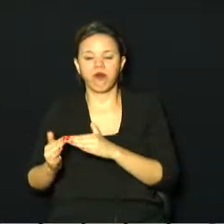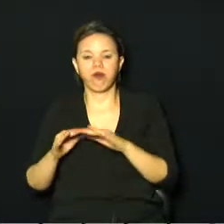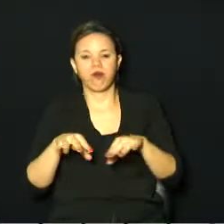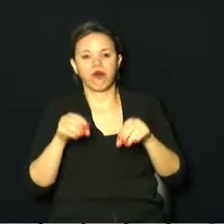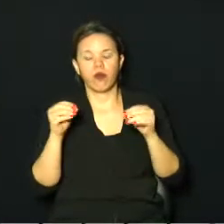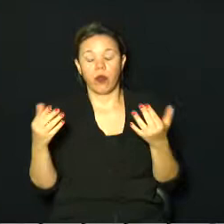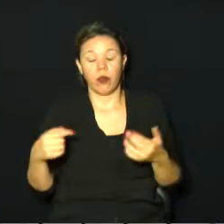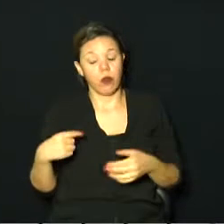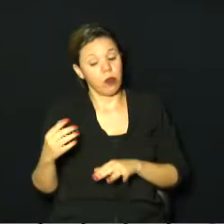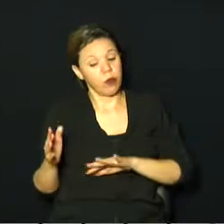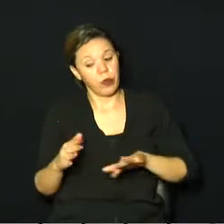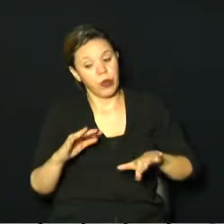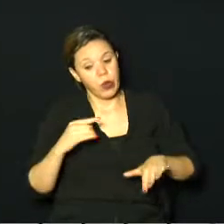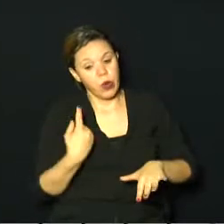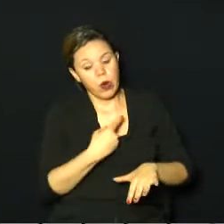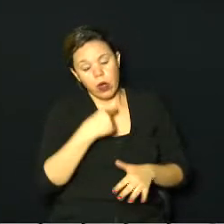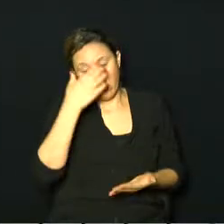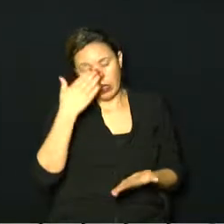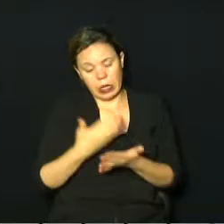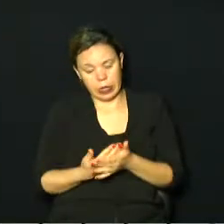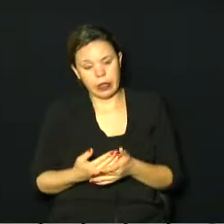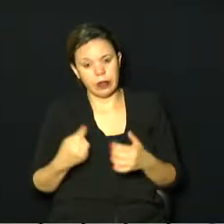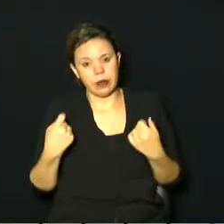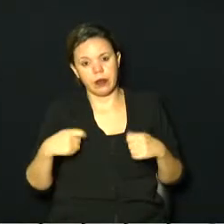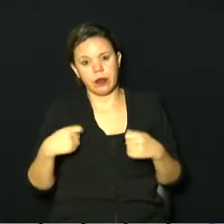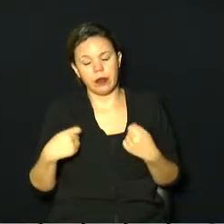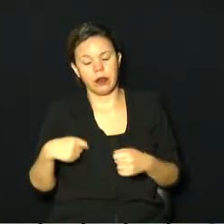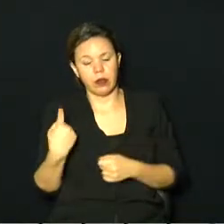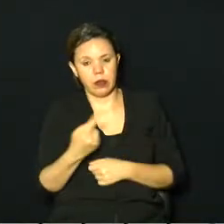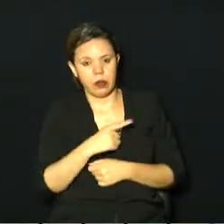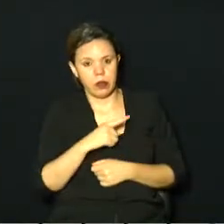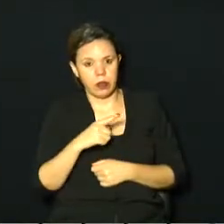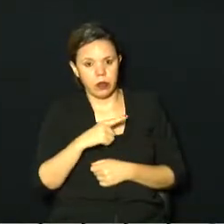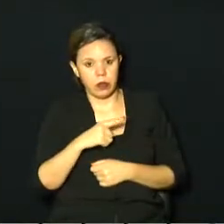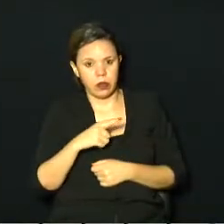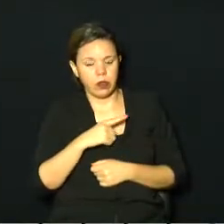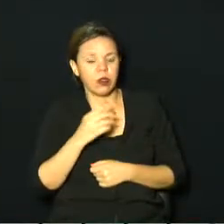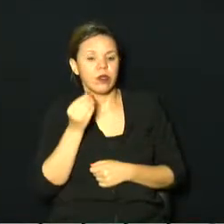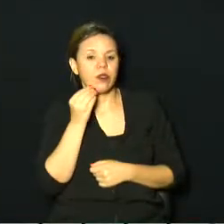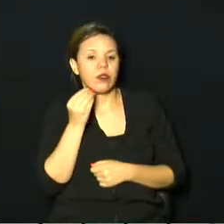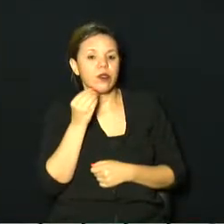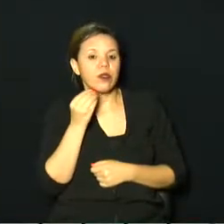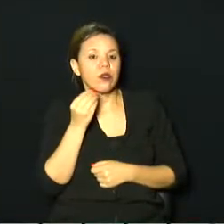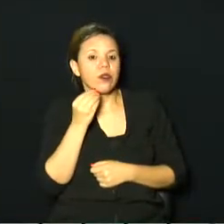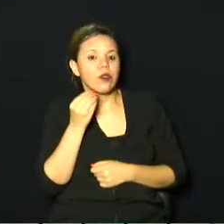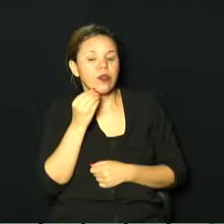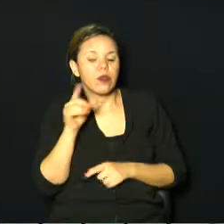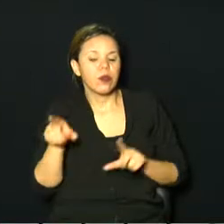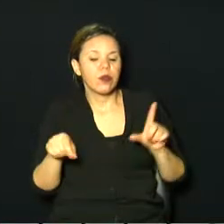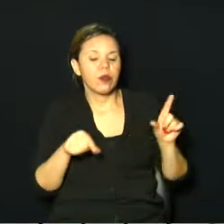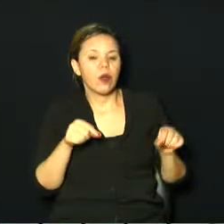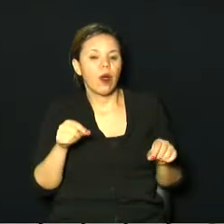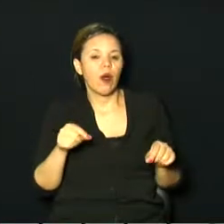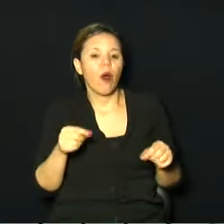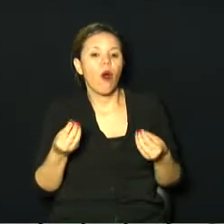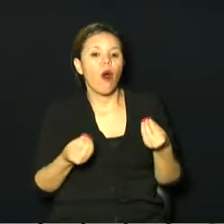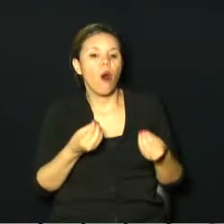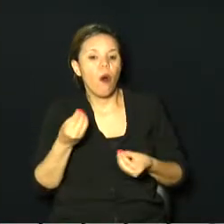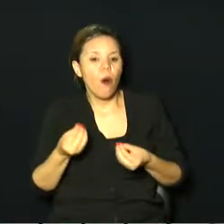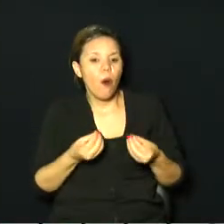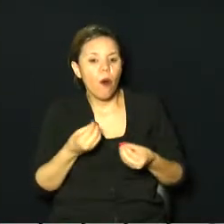que é necessário buscarmos caminhos que possa retardar